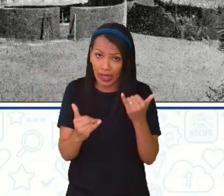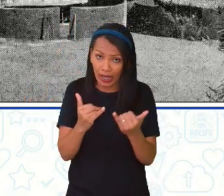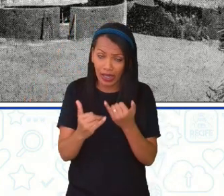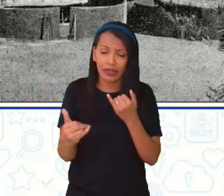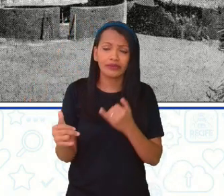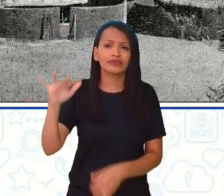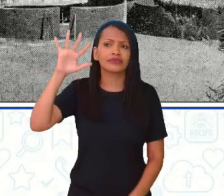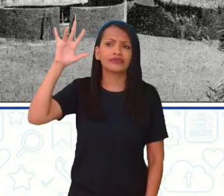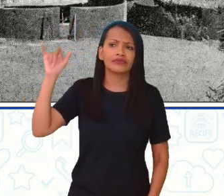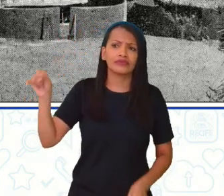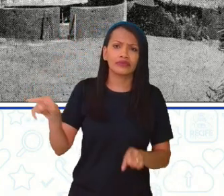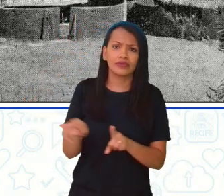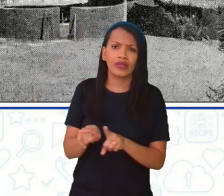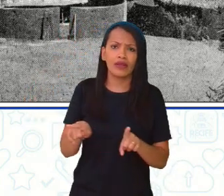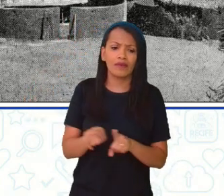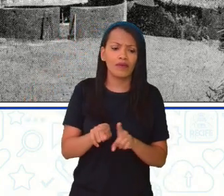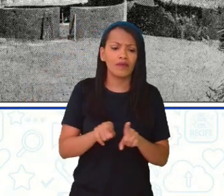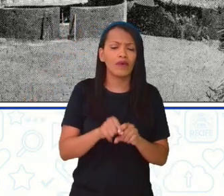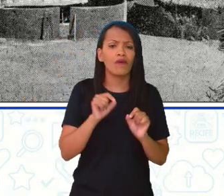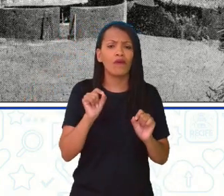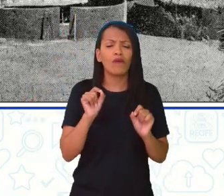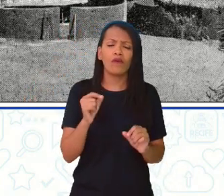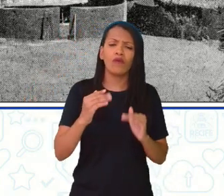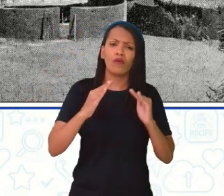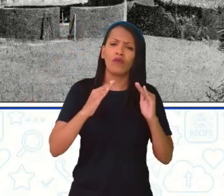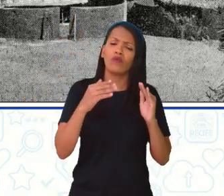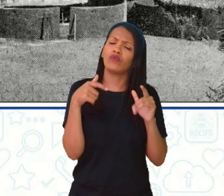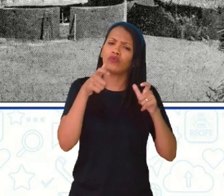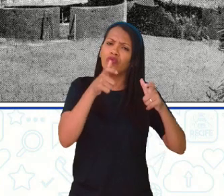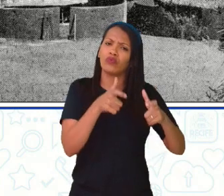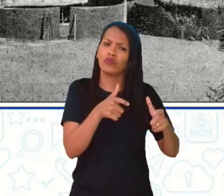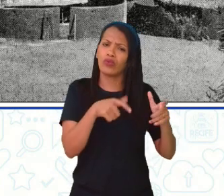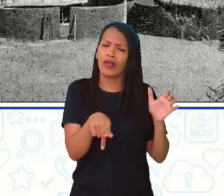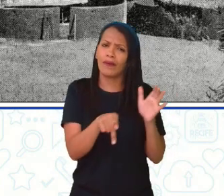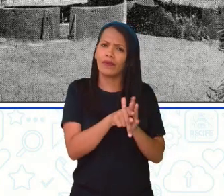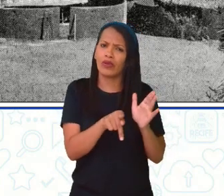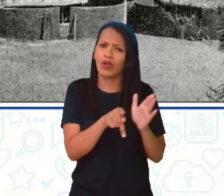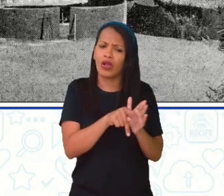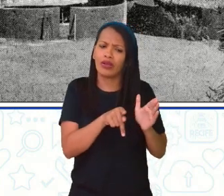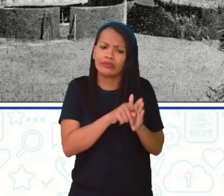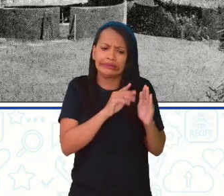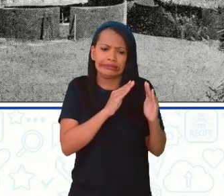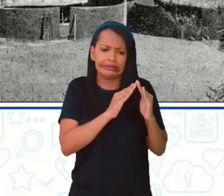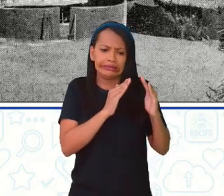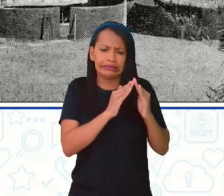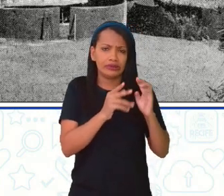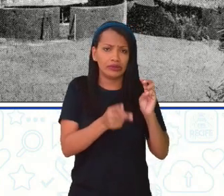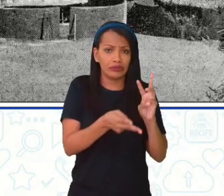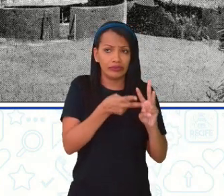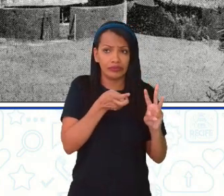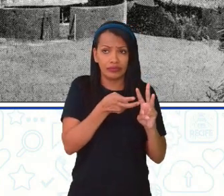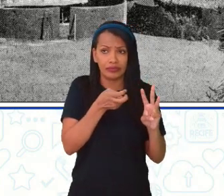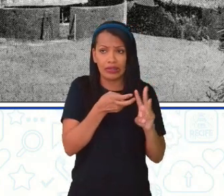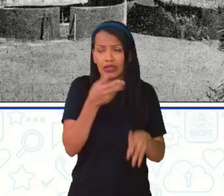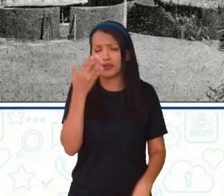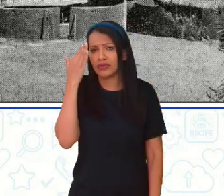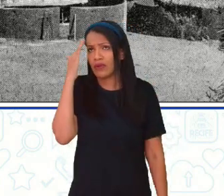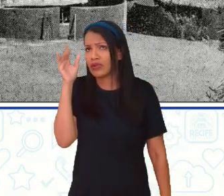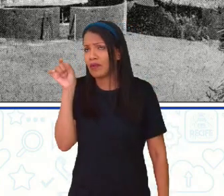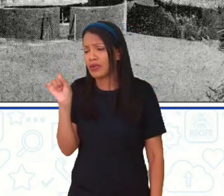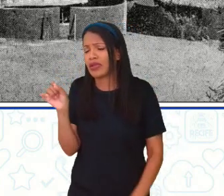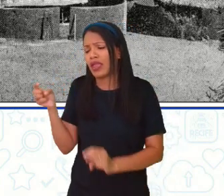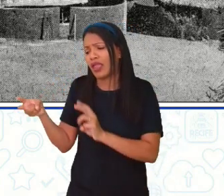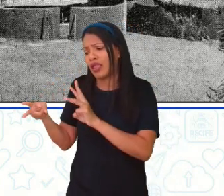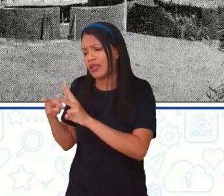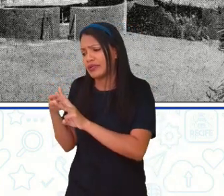tribo, né, uma aldeia. E veja que essa aldeia, a gente não sabe distinguir se ela é